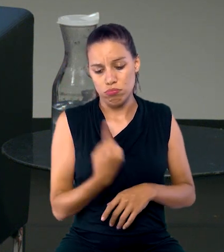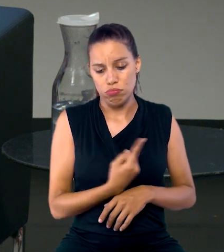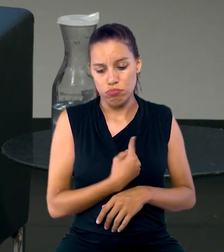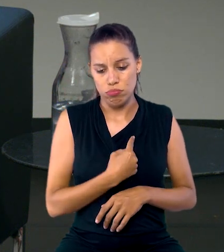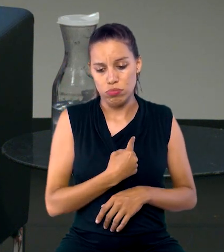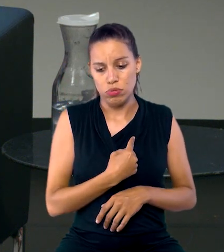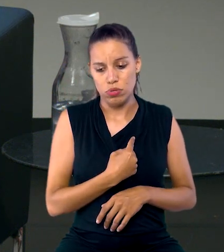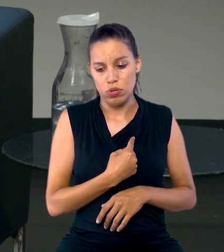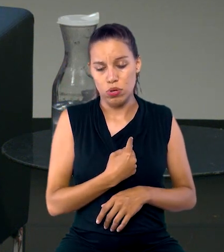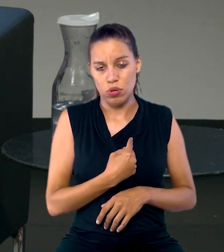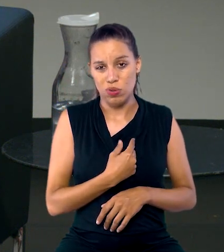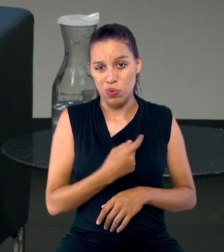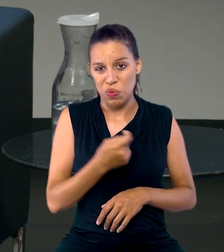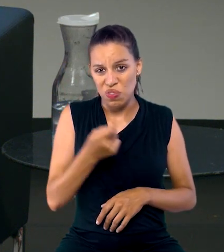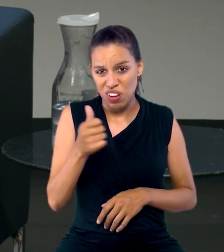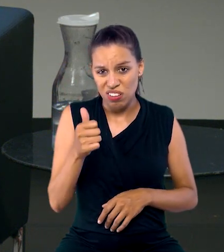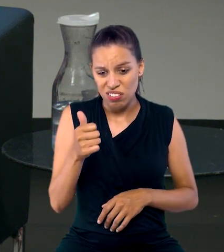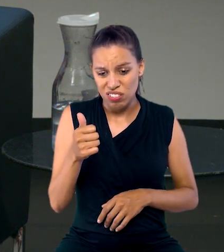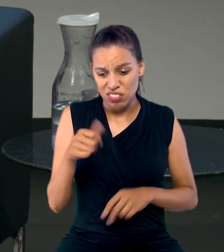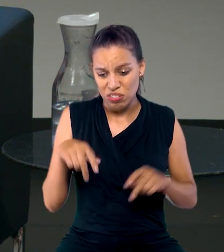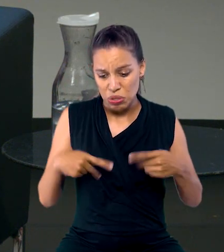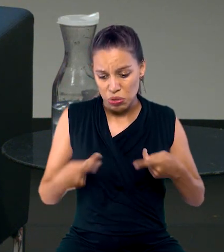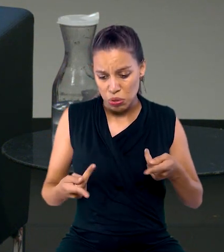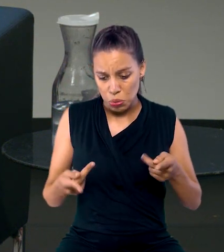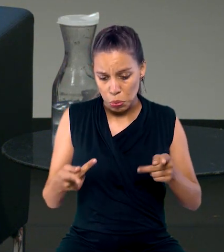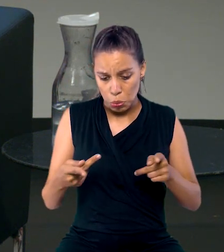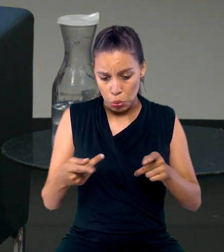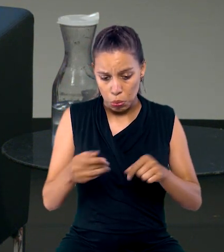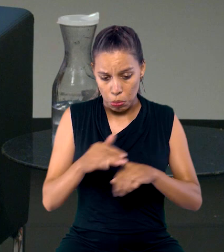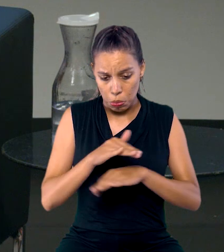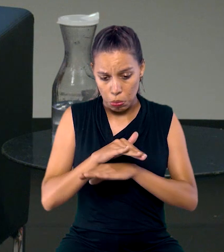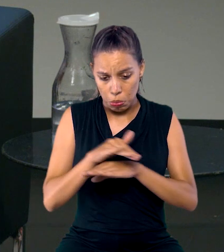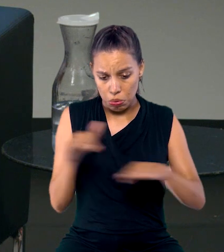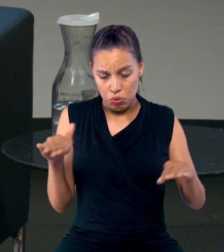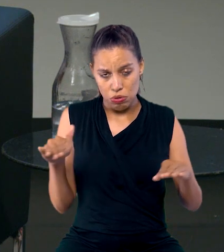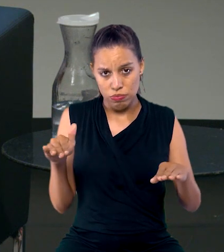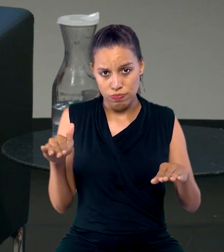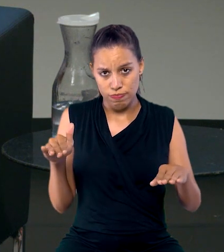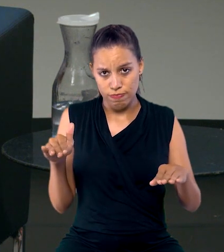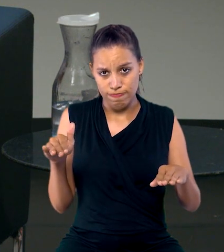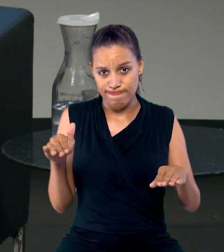está em risco de extinção, e estamos,